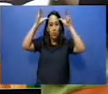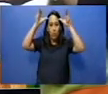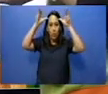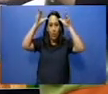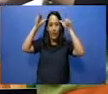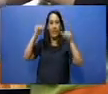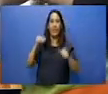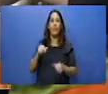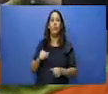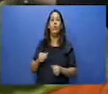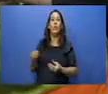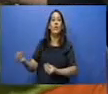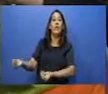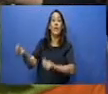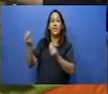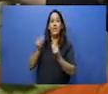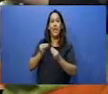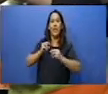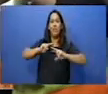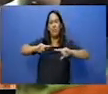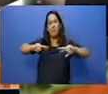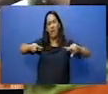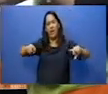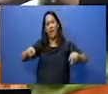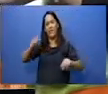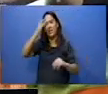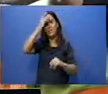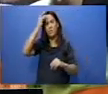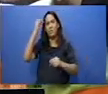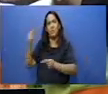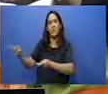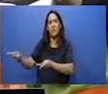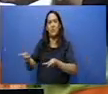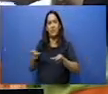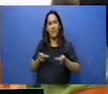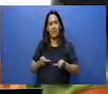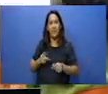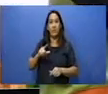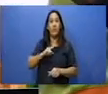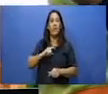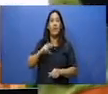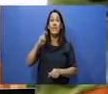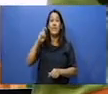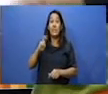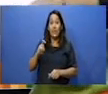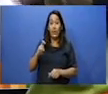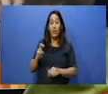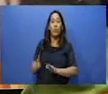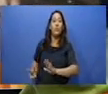mil visitantes durante as 5 semanas em que será realizado.